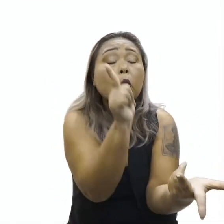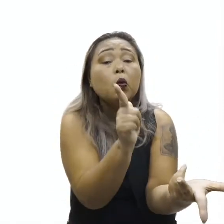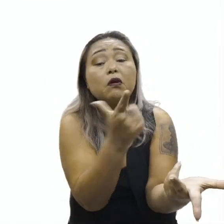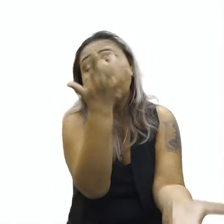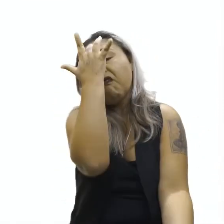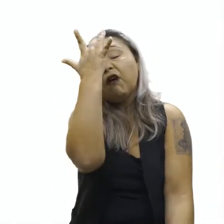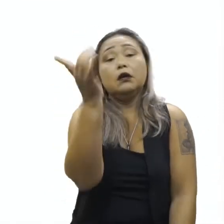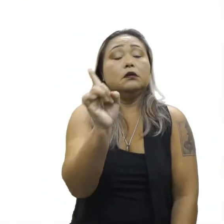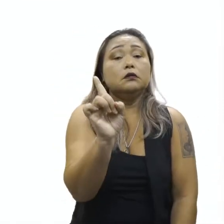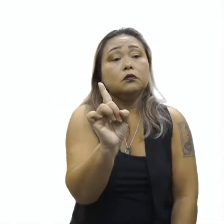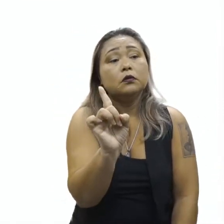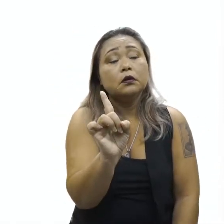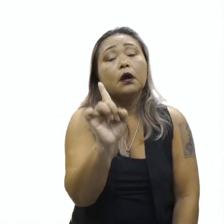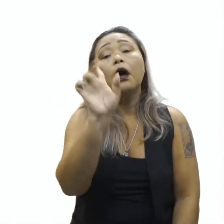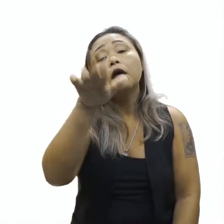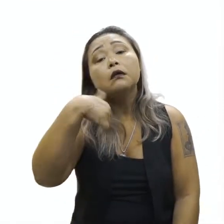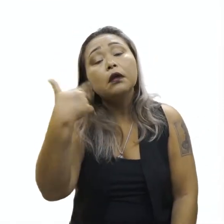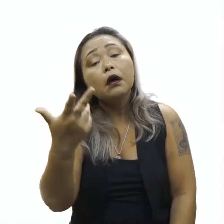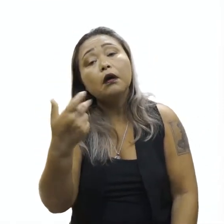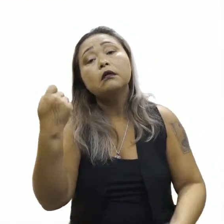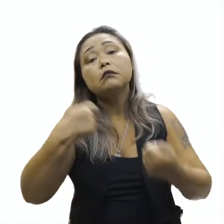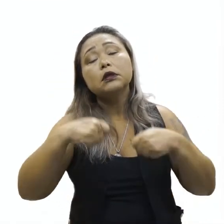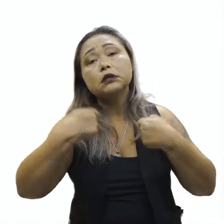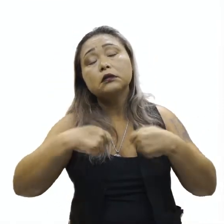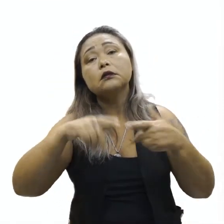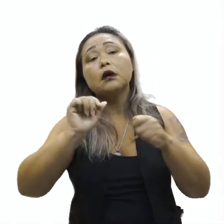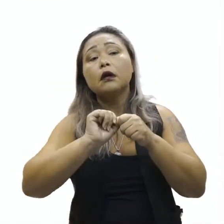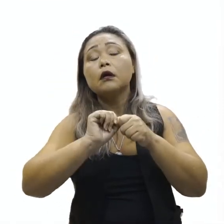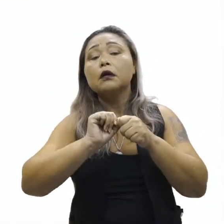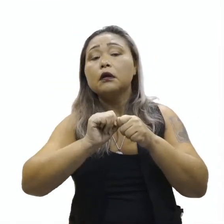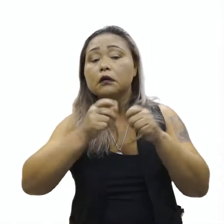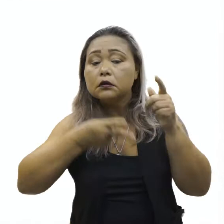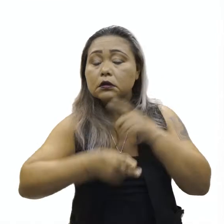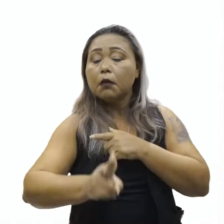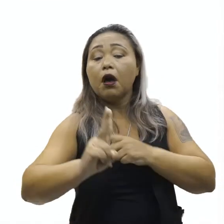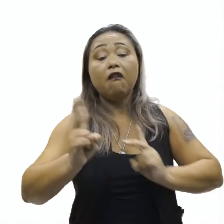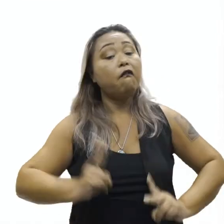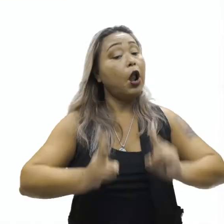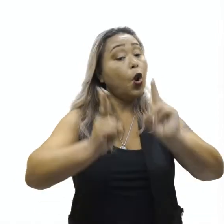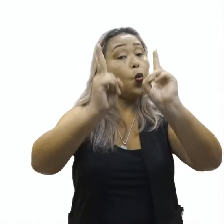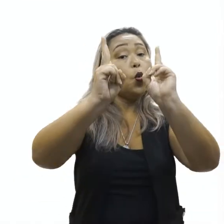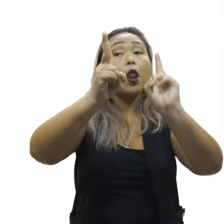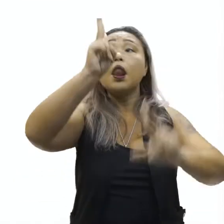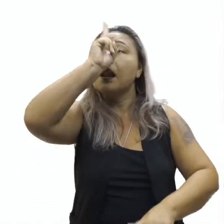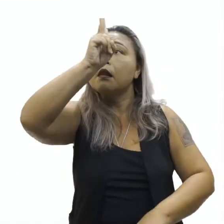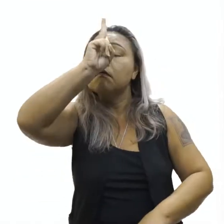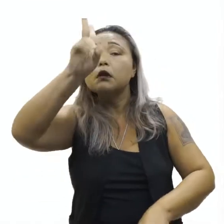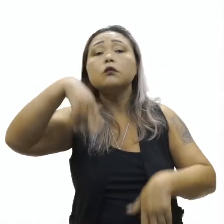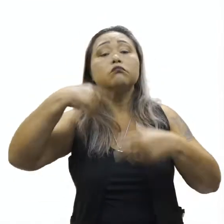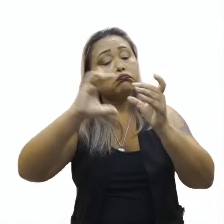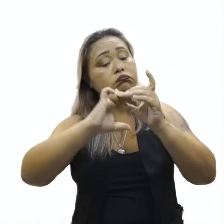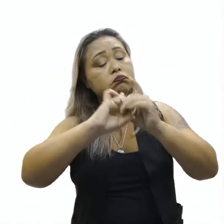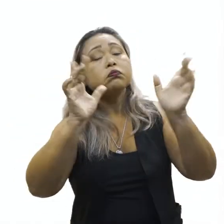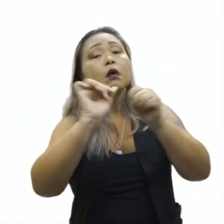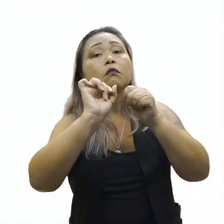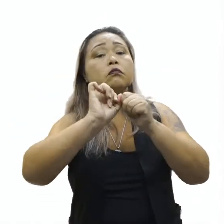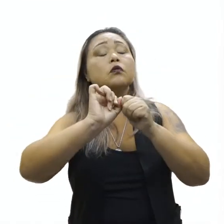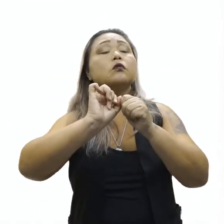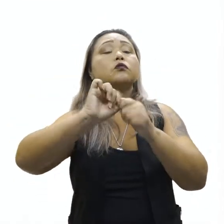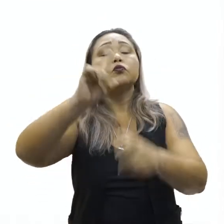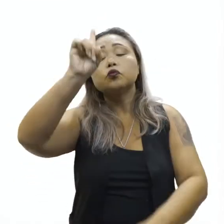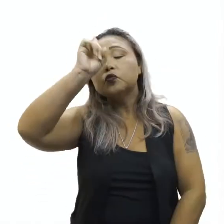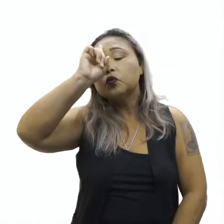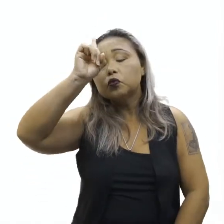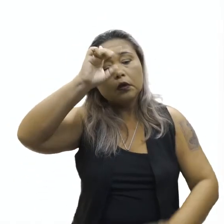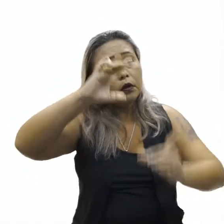fácil. Então, para isso, a gente precisa estar sempre valorizando e lembrando que a democracia é algo que se constrói todo